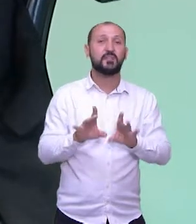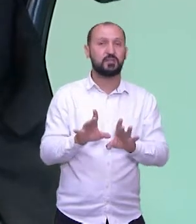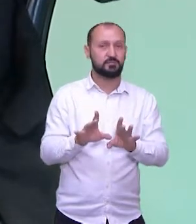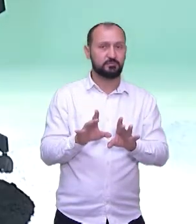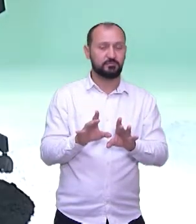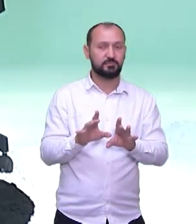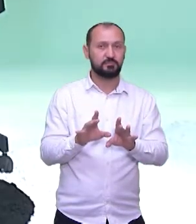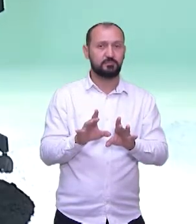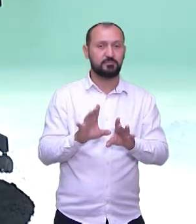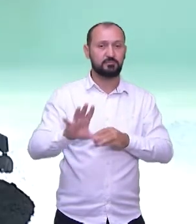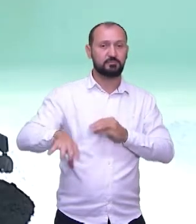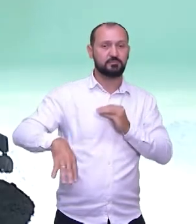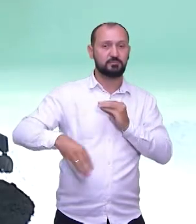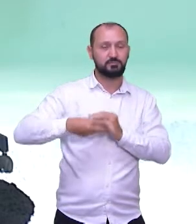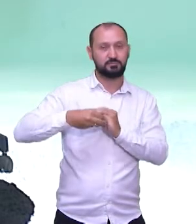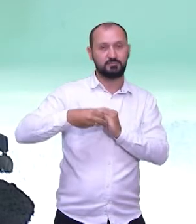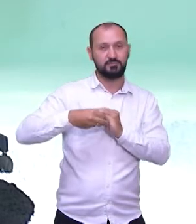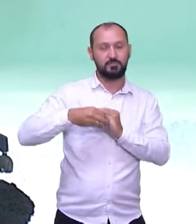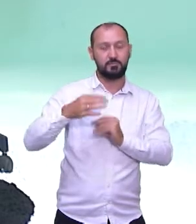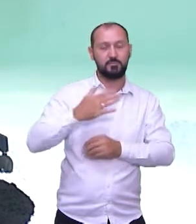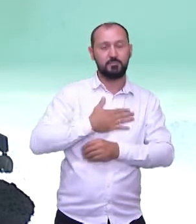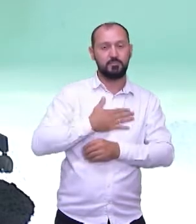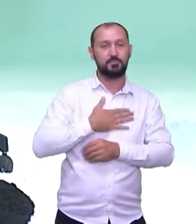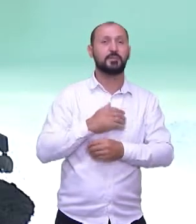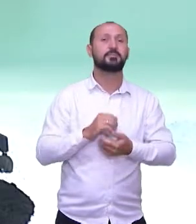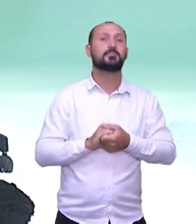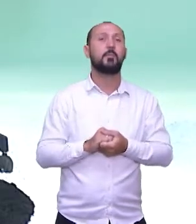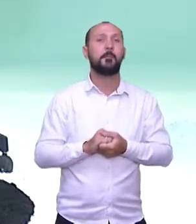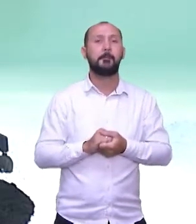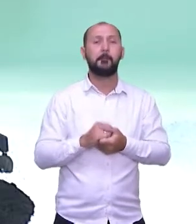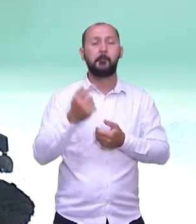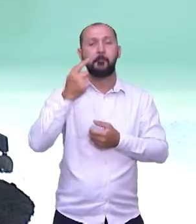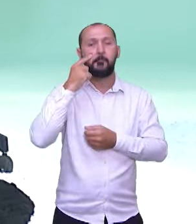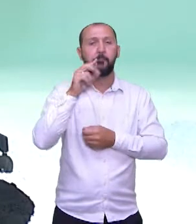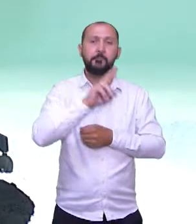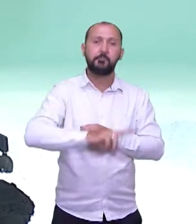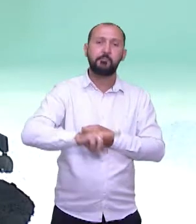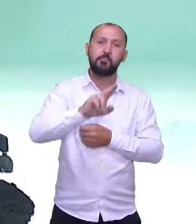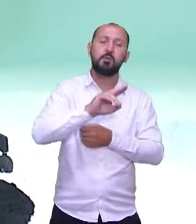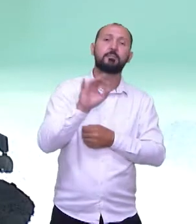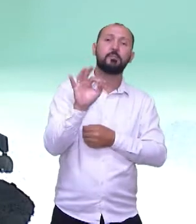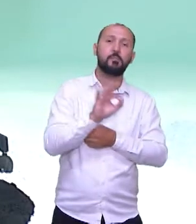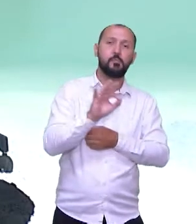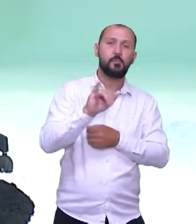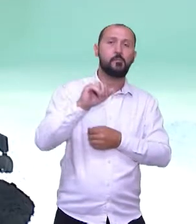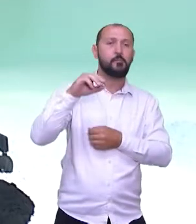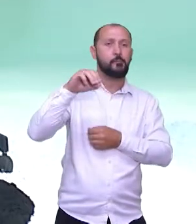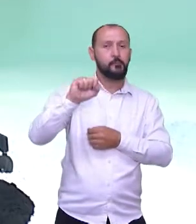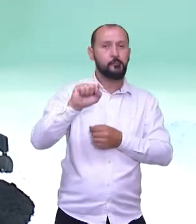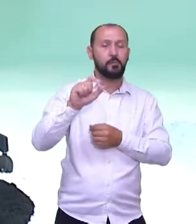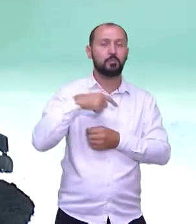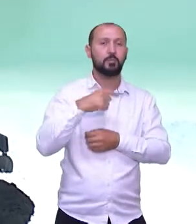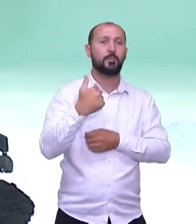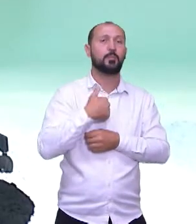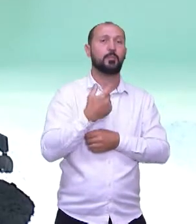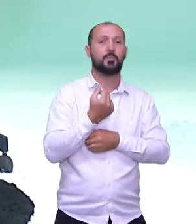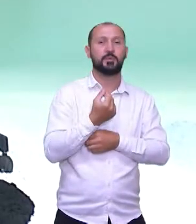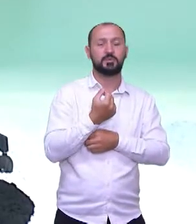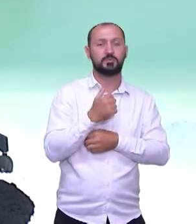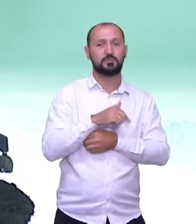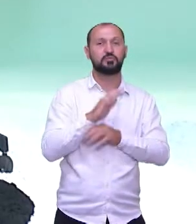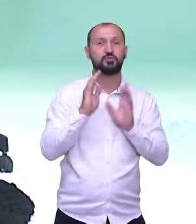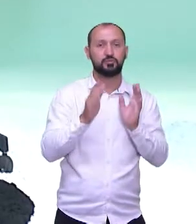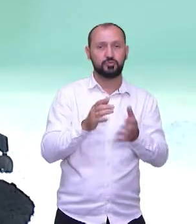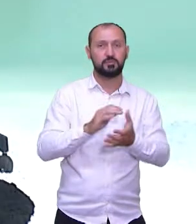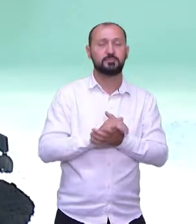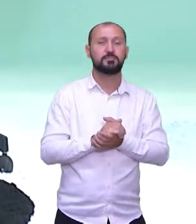mercadoria sua e vai colocar esse valor em cima de você. E vai aplicar a alíquota do ICMS em cima desse preço, com